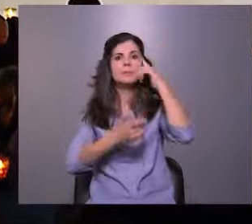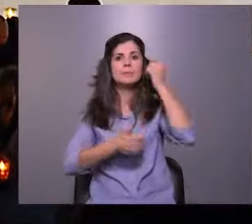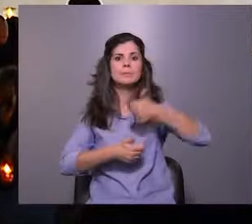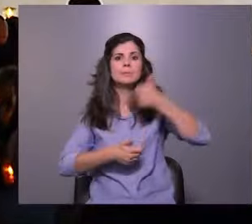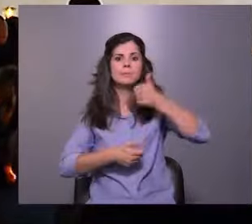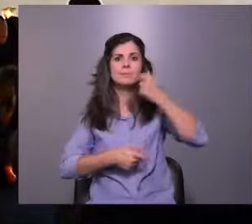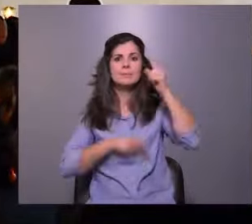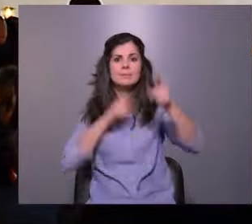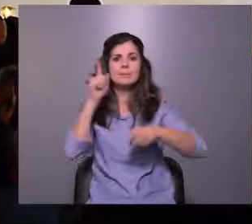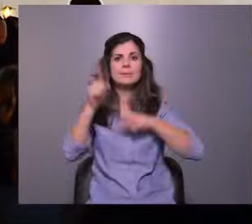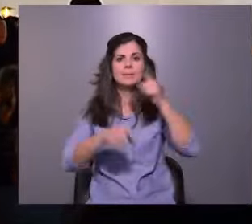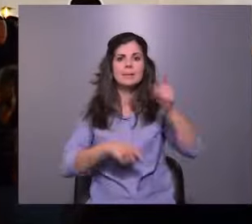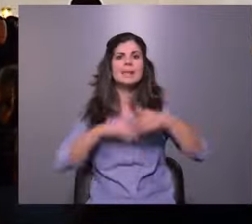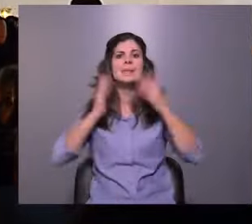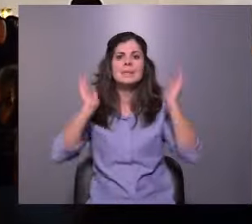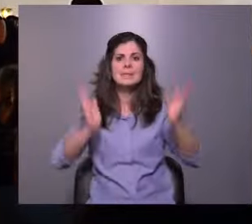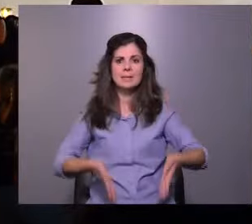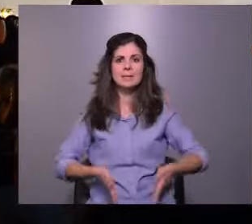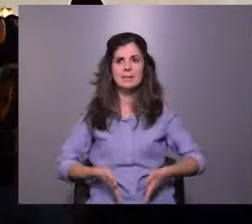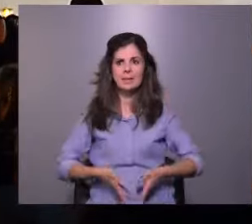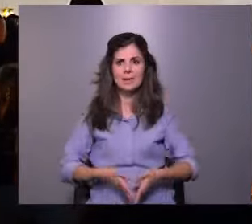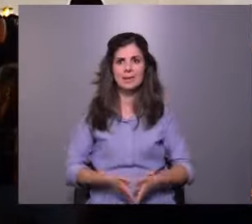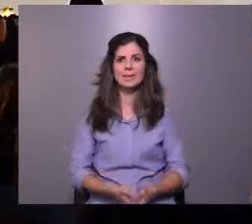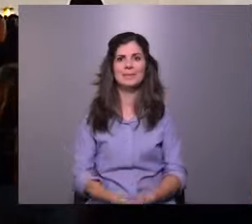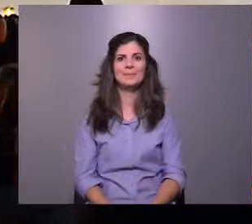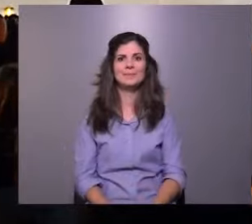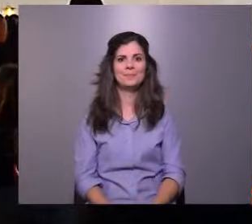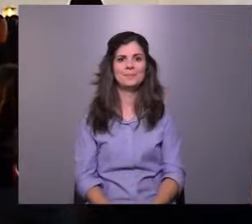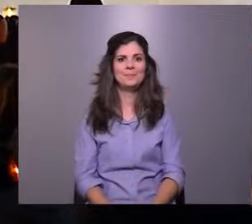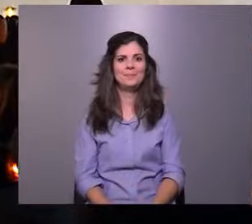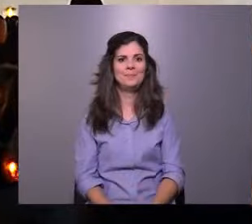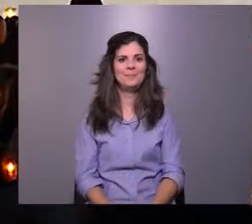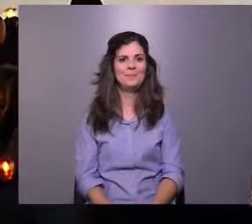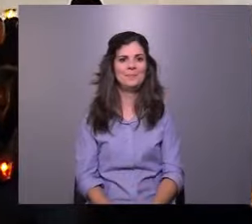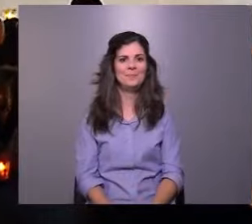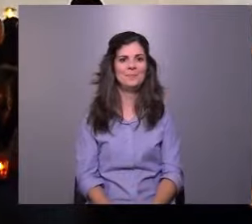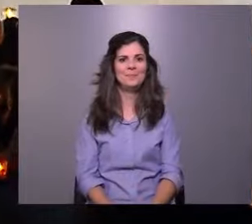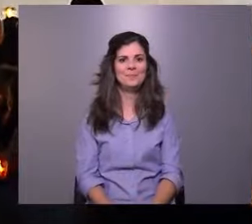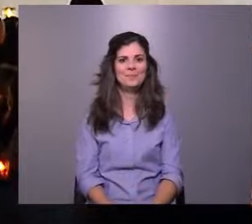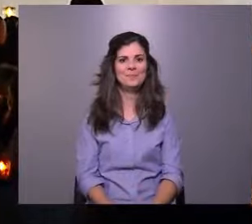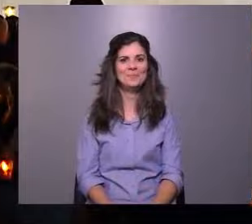Ó Maria, concebida sem pecado,